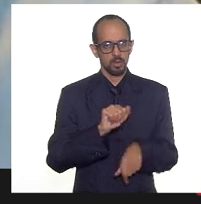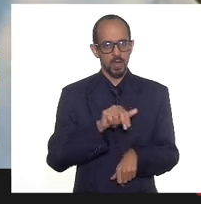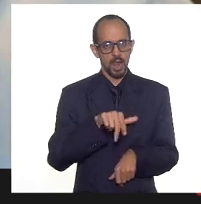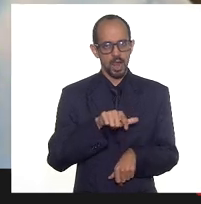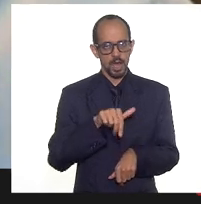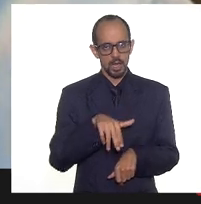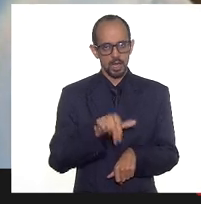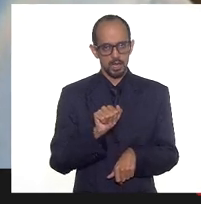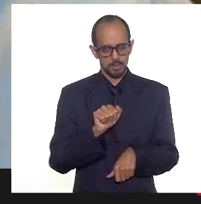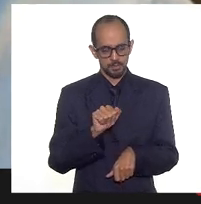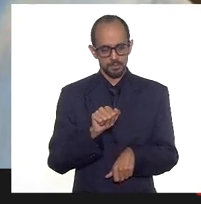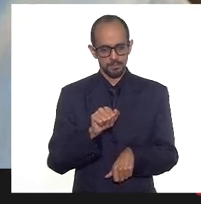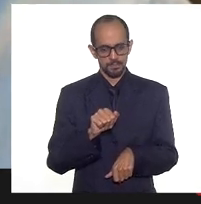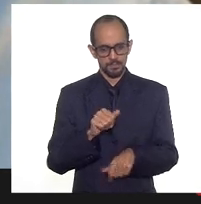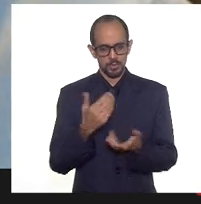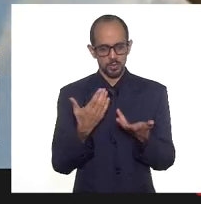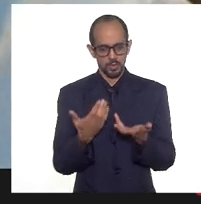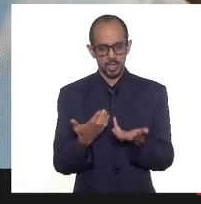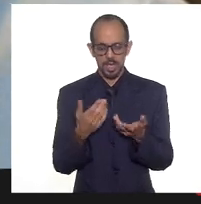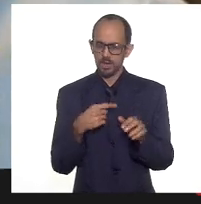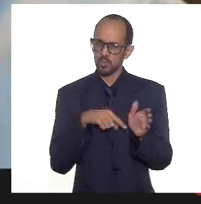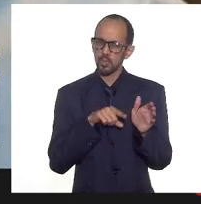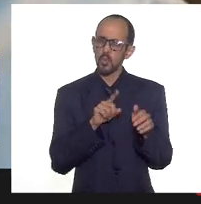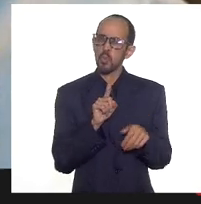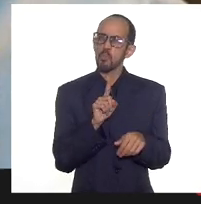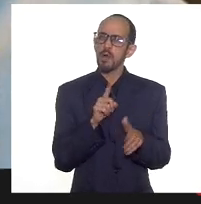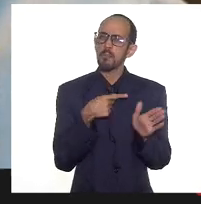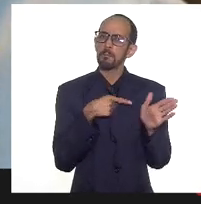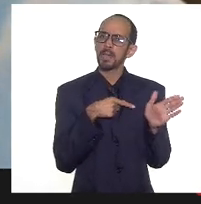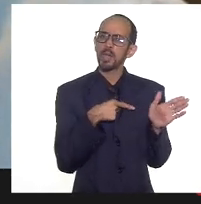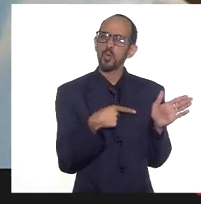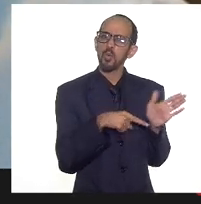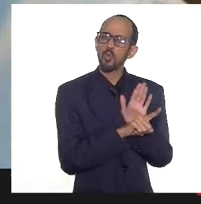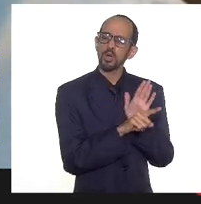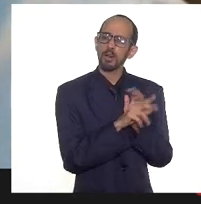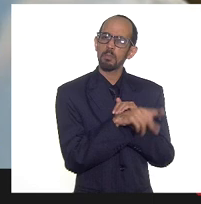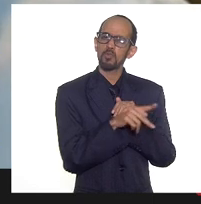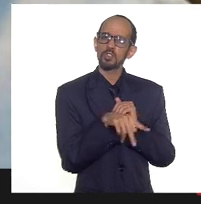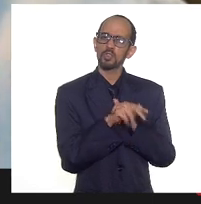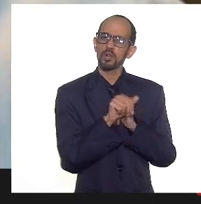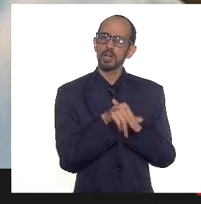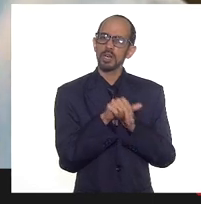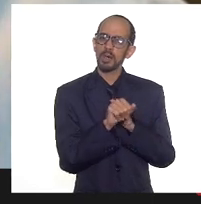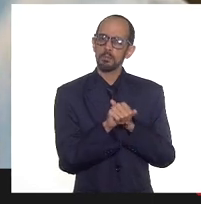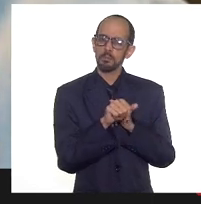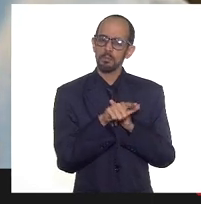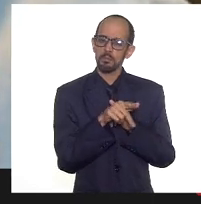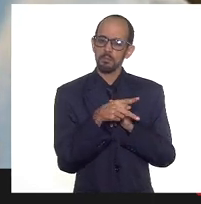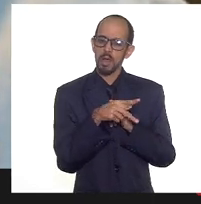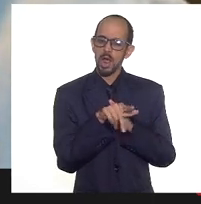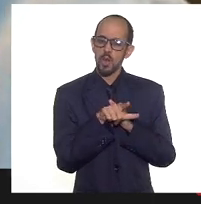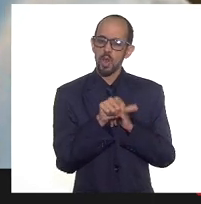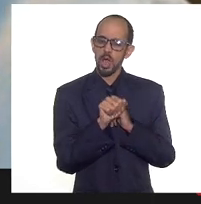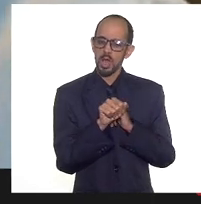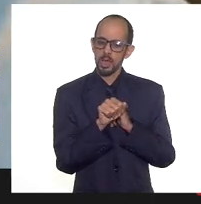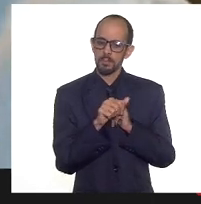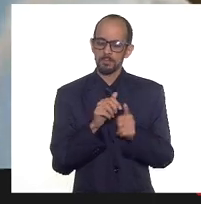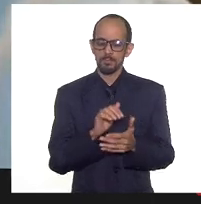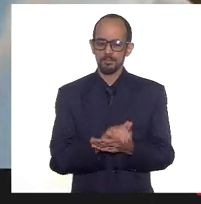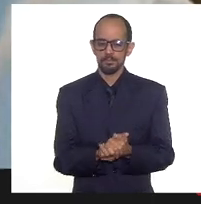Teve apenas um... Eu queria fazer uma pergunta à professora Ana Paula, ou deputada Marta Rocha, se a senhora